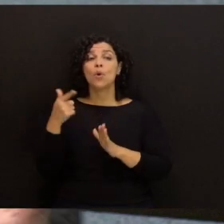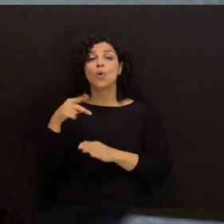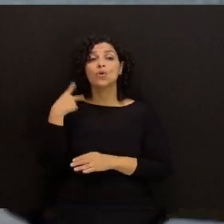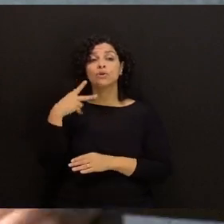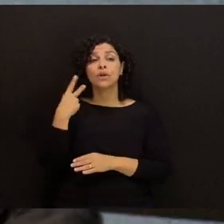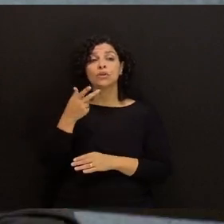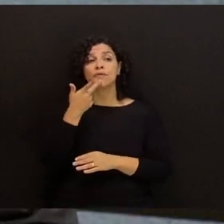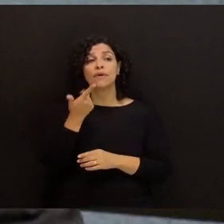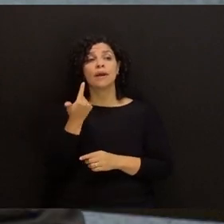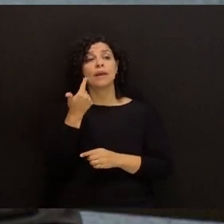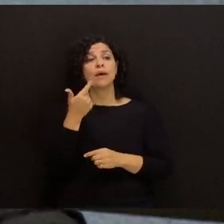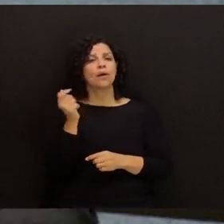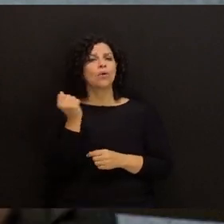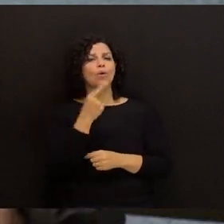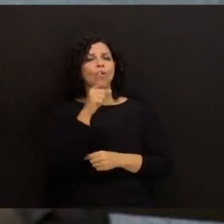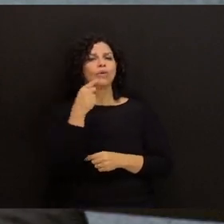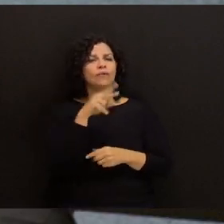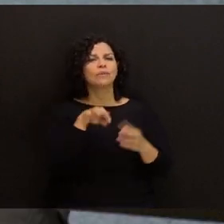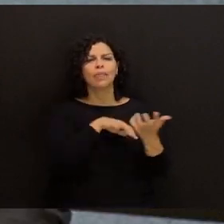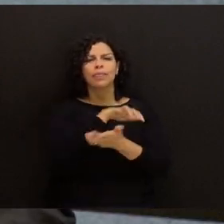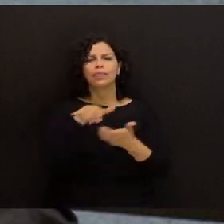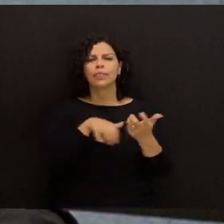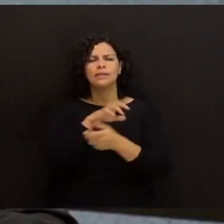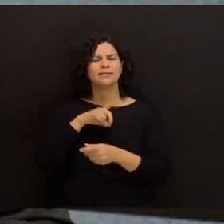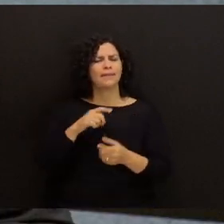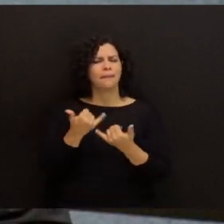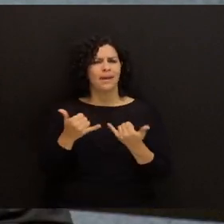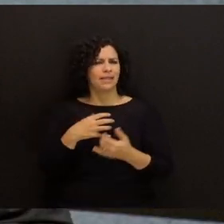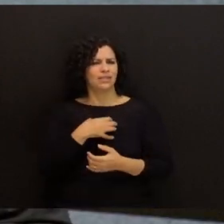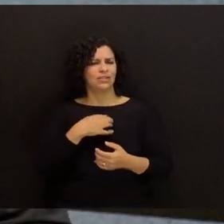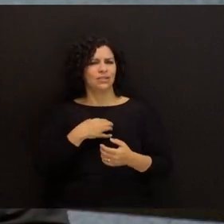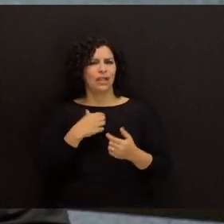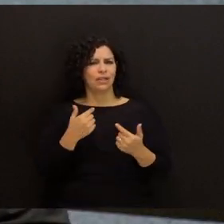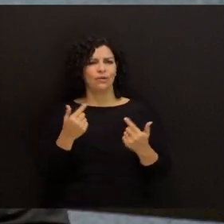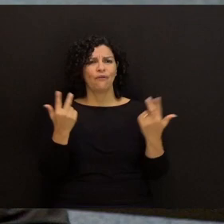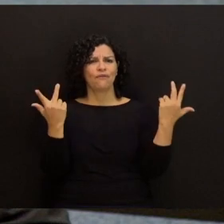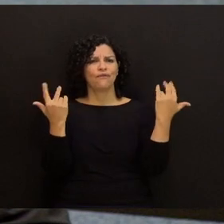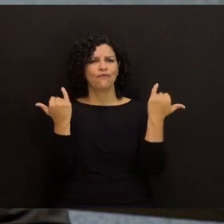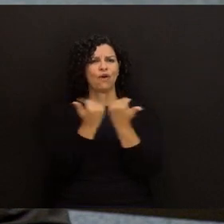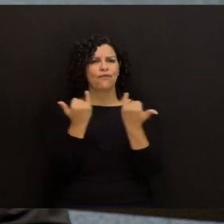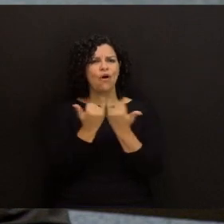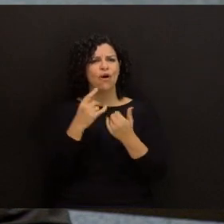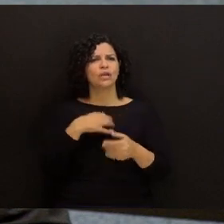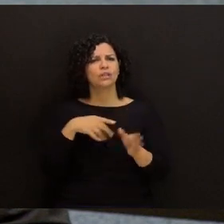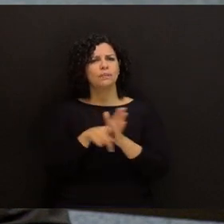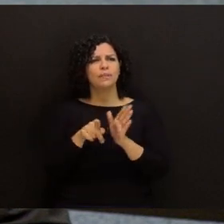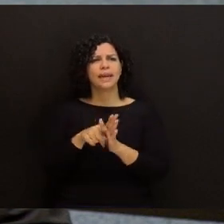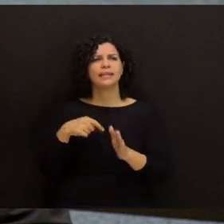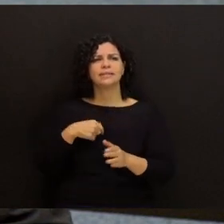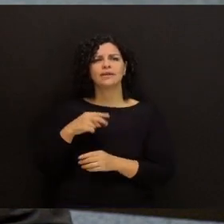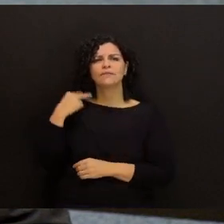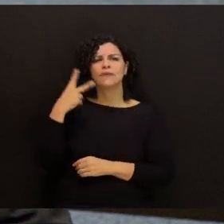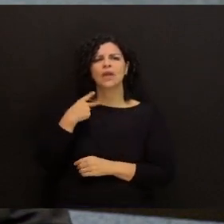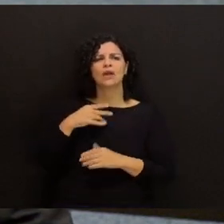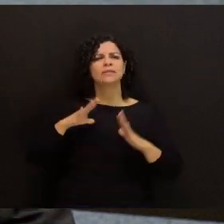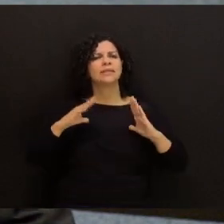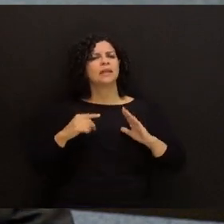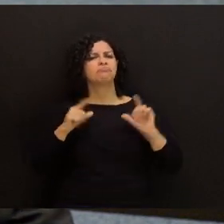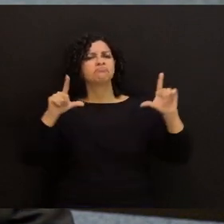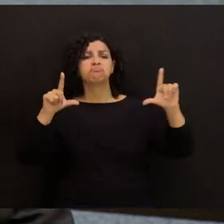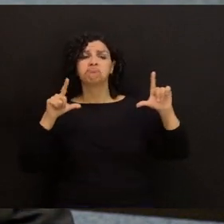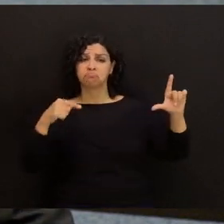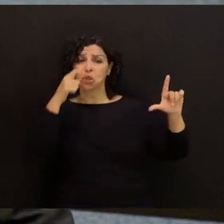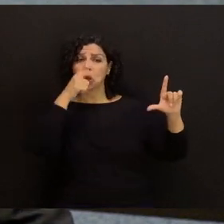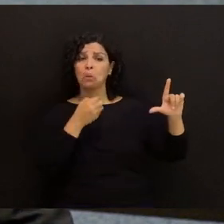Vereador fala mal do vereador que virou uma bagunça a casa que pelo amor de Deus parece que a alegria do vereador sentar no lugar e ficar se mostrando e falando